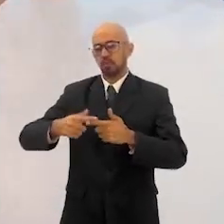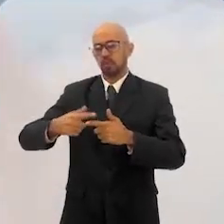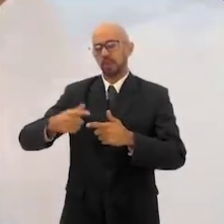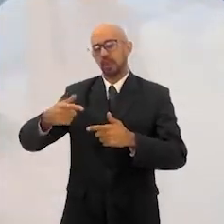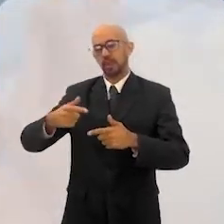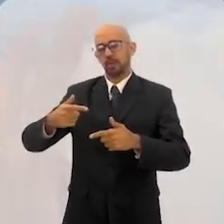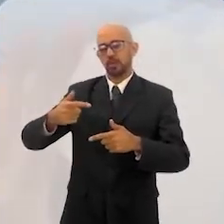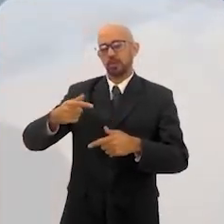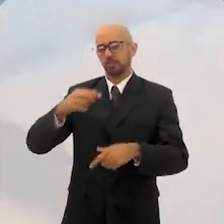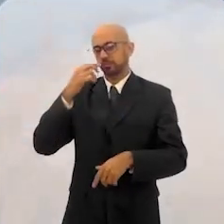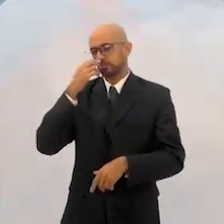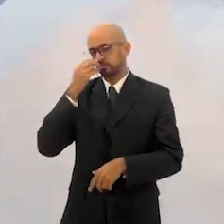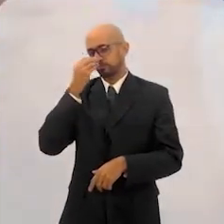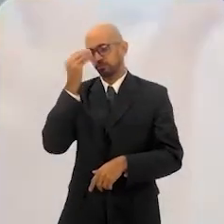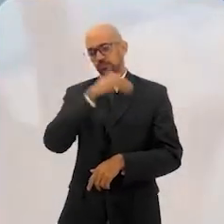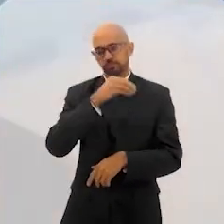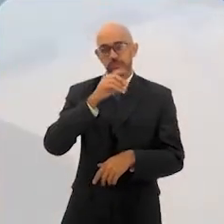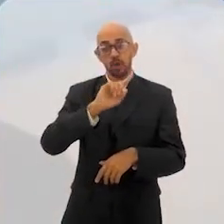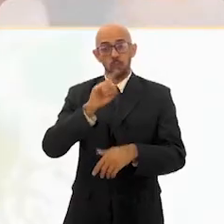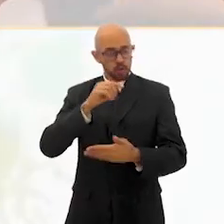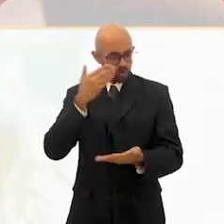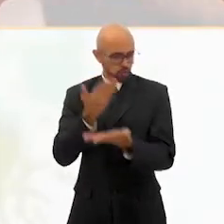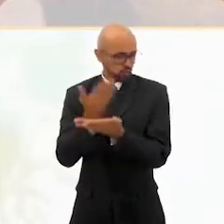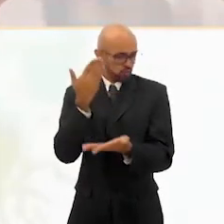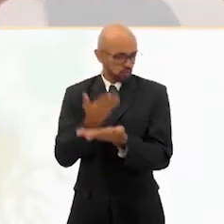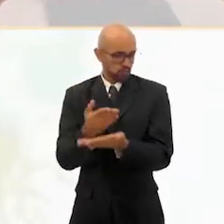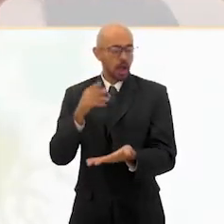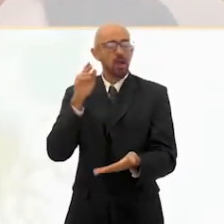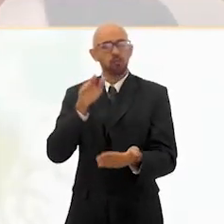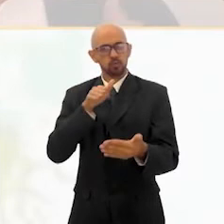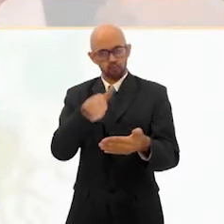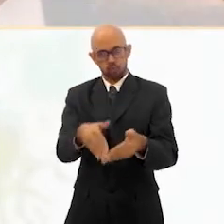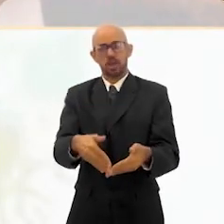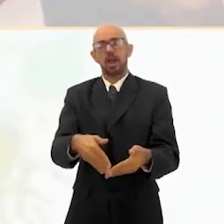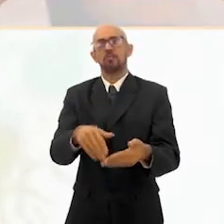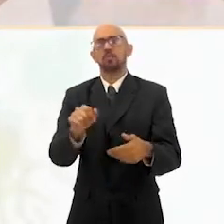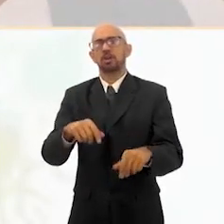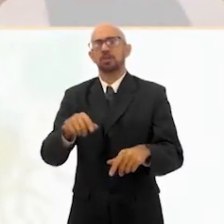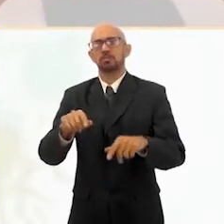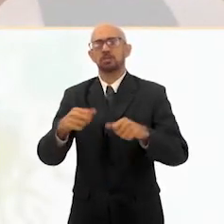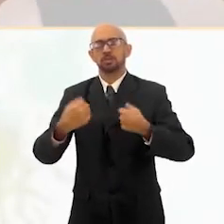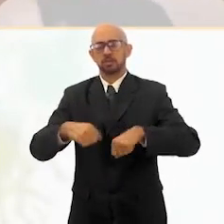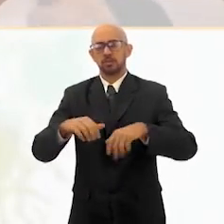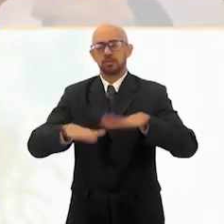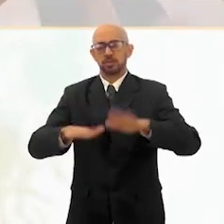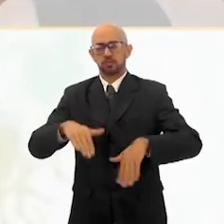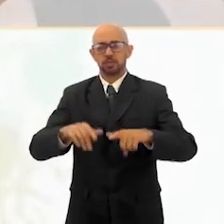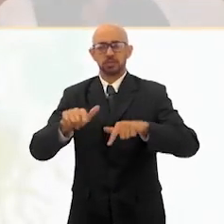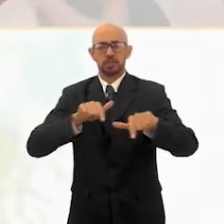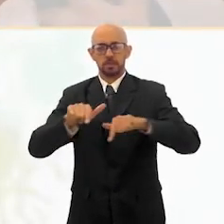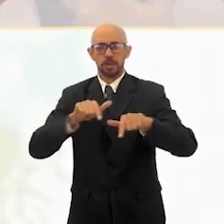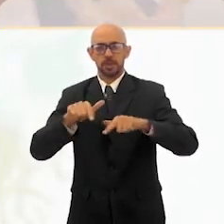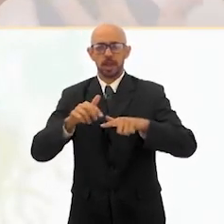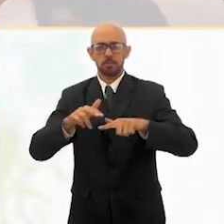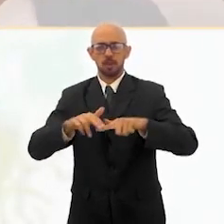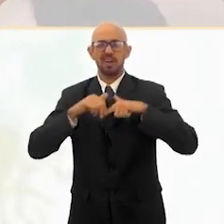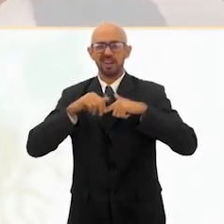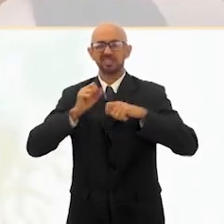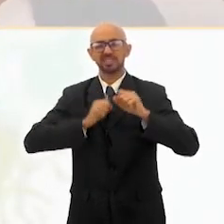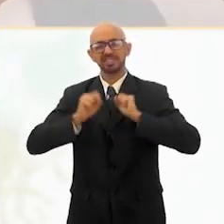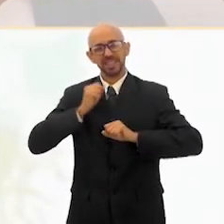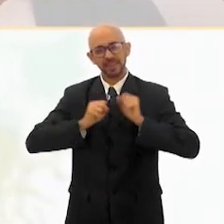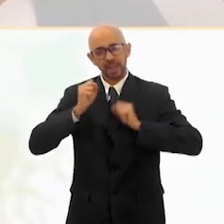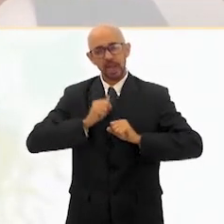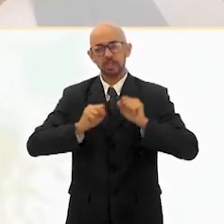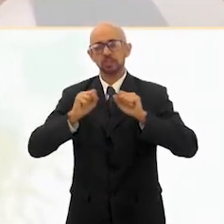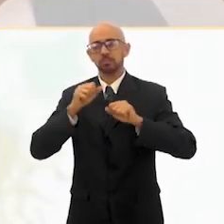na vida boa. Não, eu ralava muito, eu me dedicava muito, eu tinha que trabalhar a minha ansiedade para